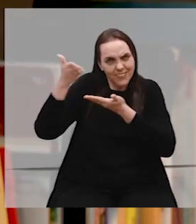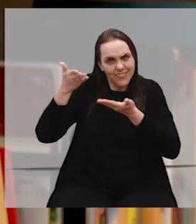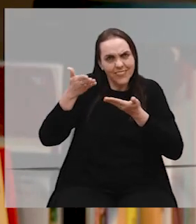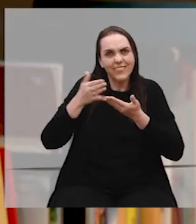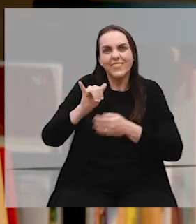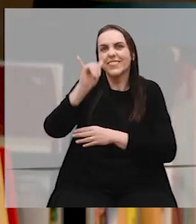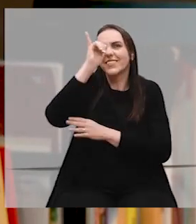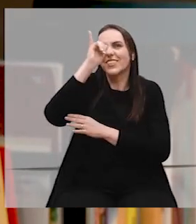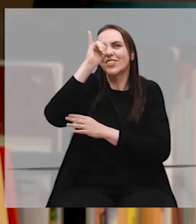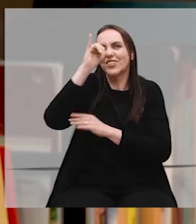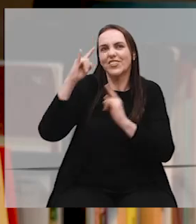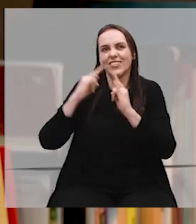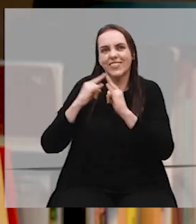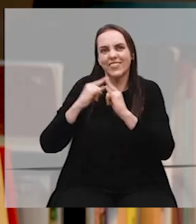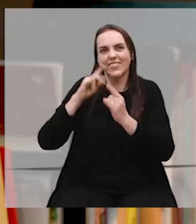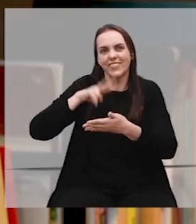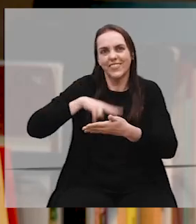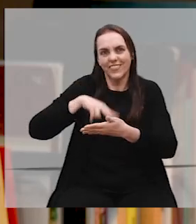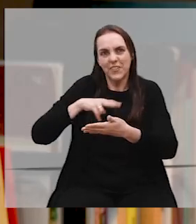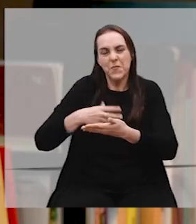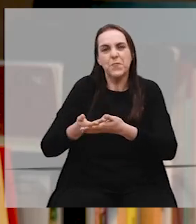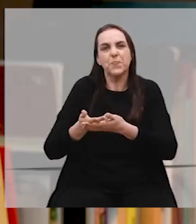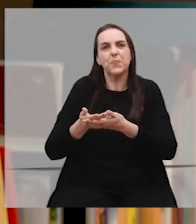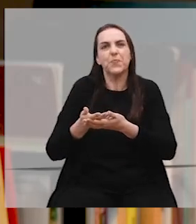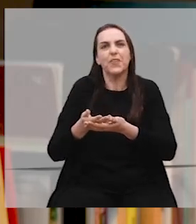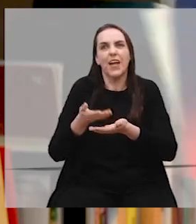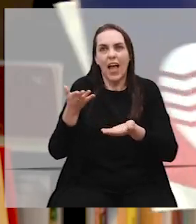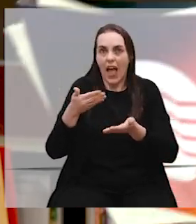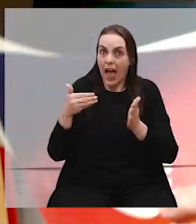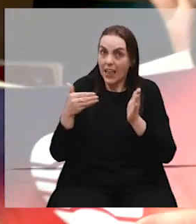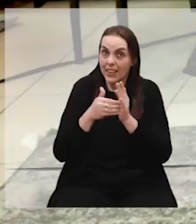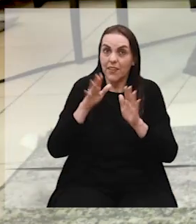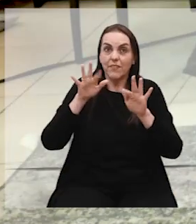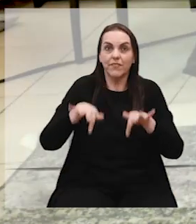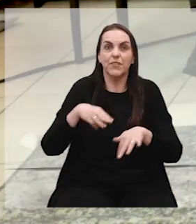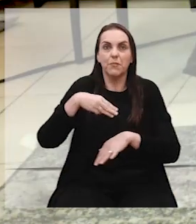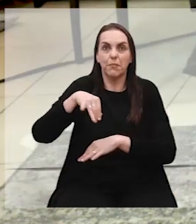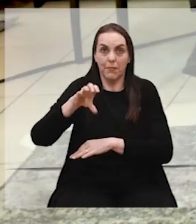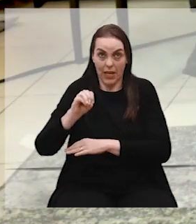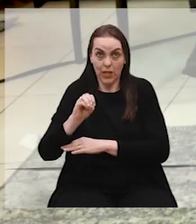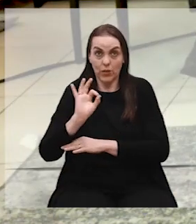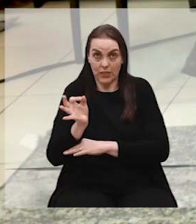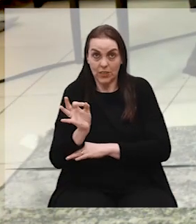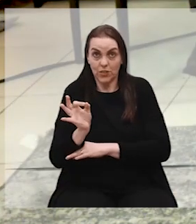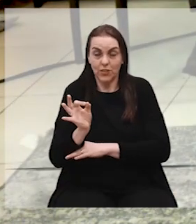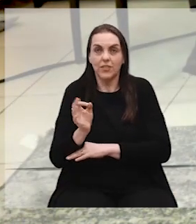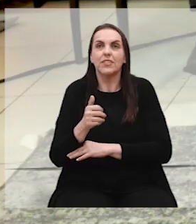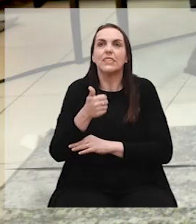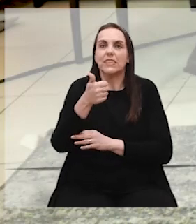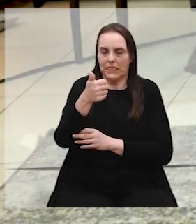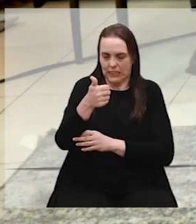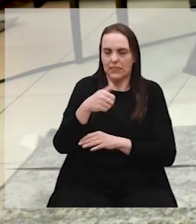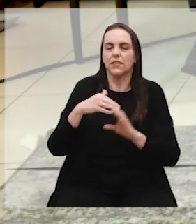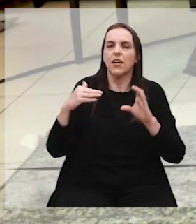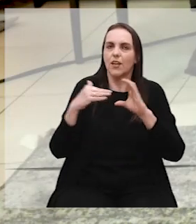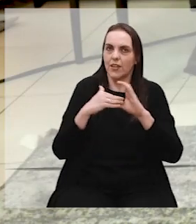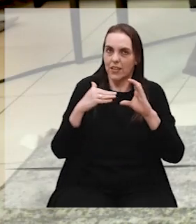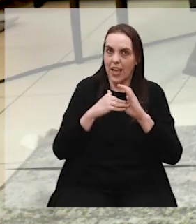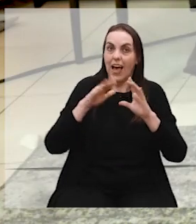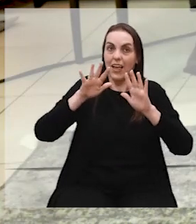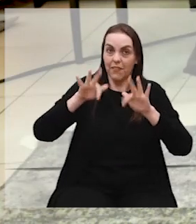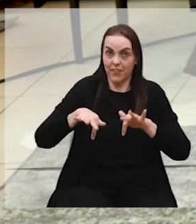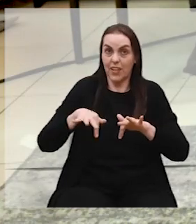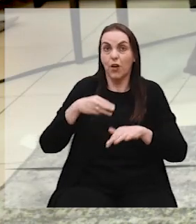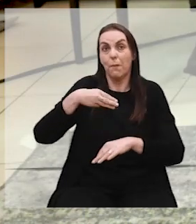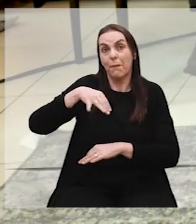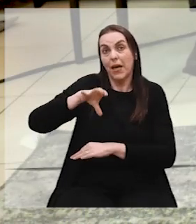virem aqui no Instituto de Leitura Quindim. A princípio até final de maio, Vonei. A princípio, aqui no Shopping Village até